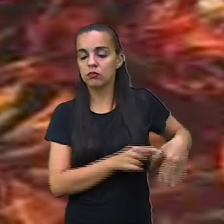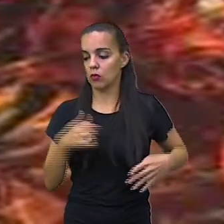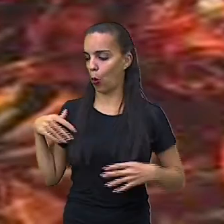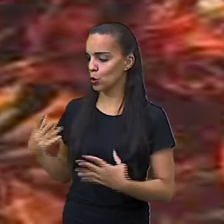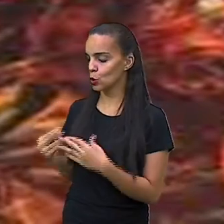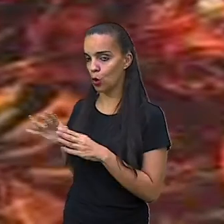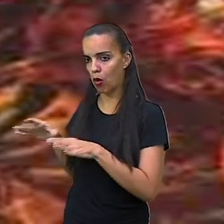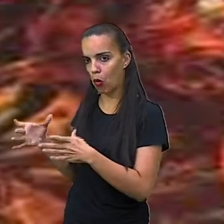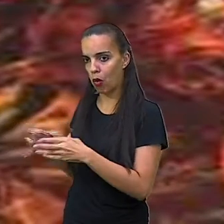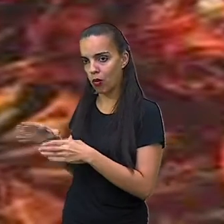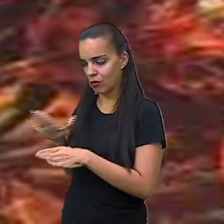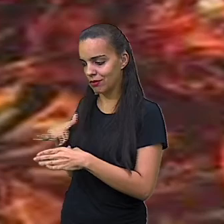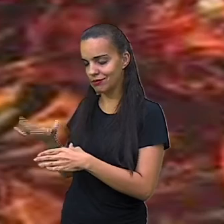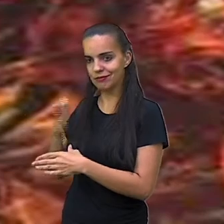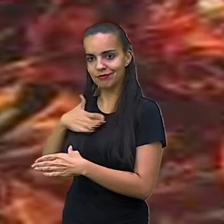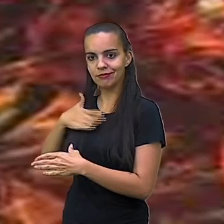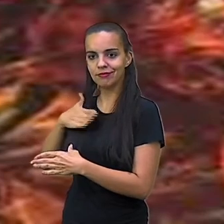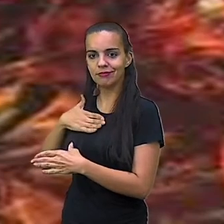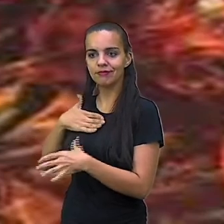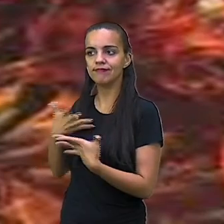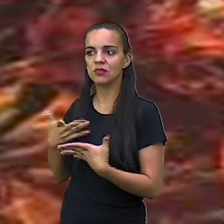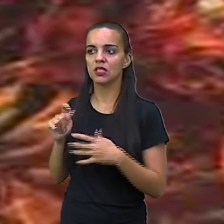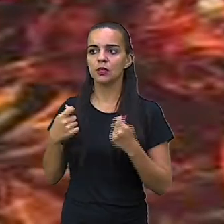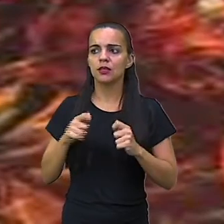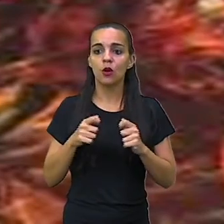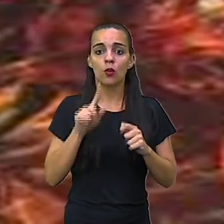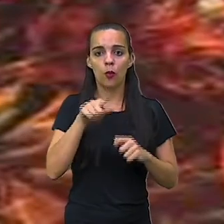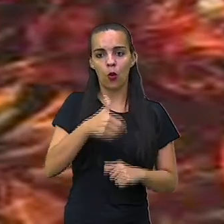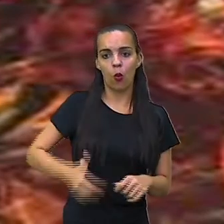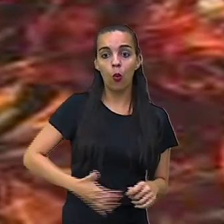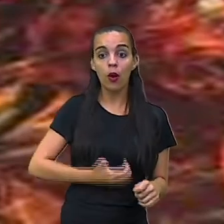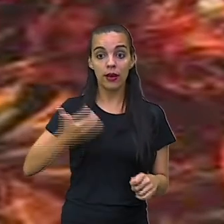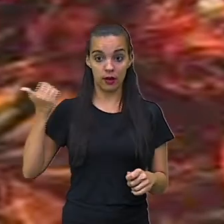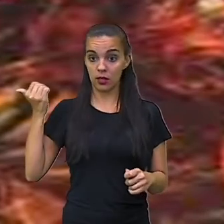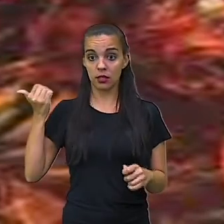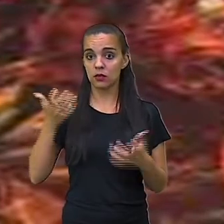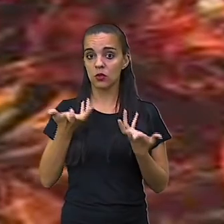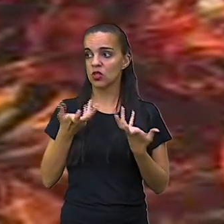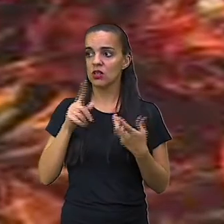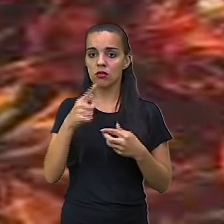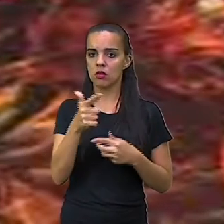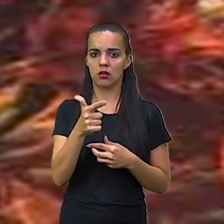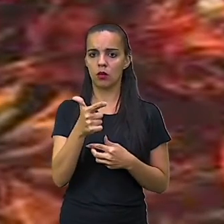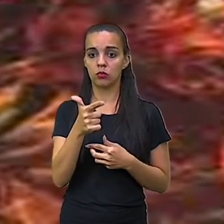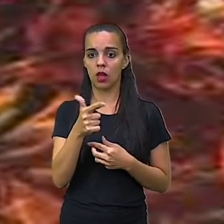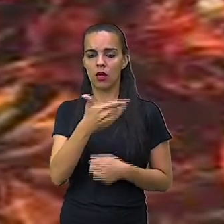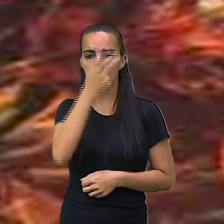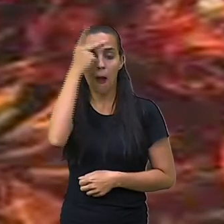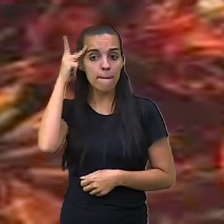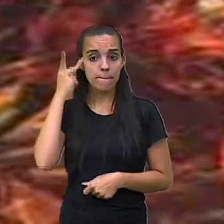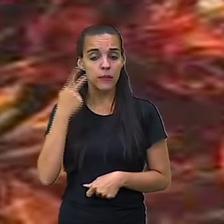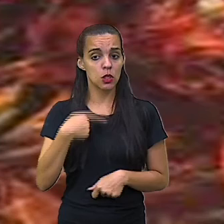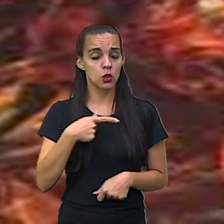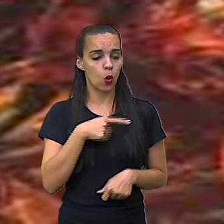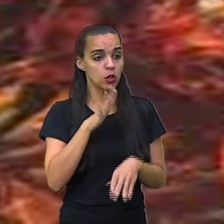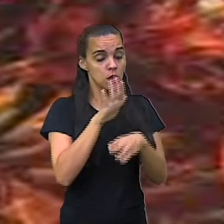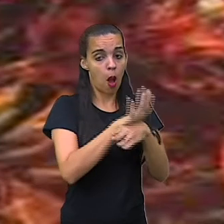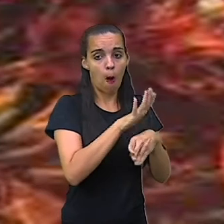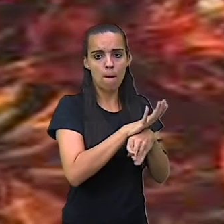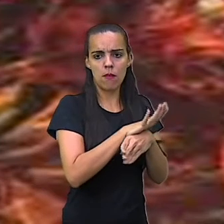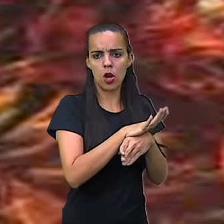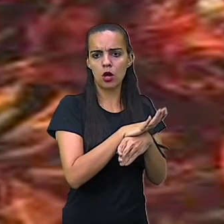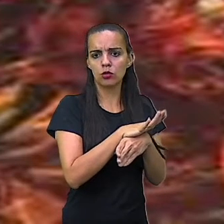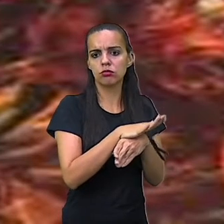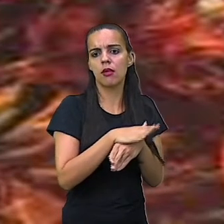vingar. Então, o anarquismo, não existe governo. Então, você é o seu